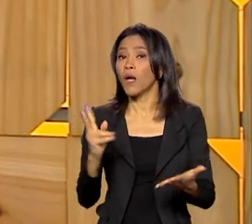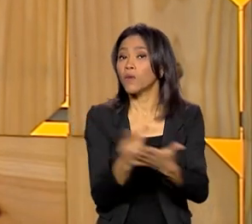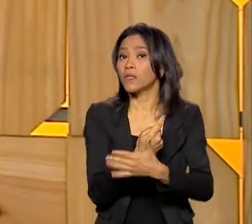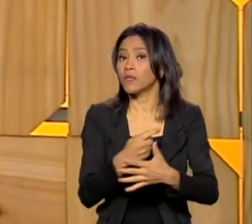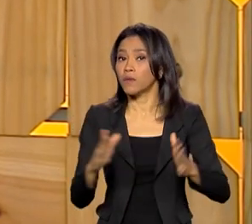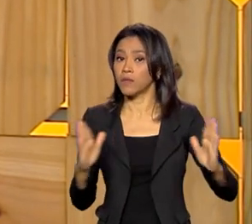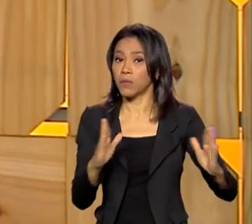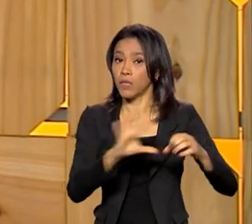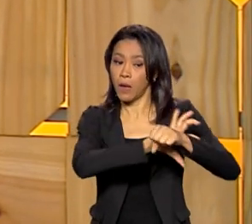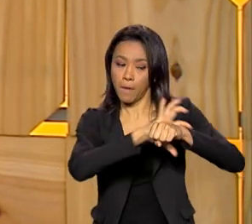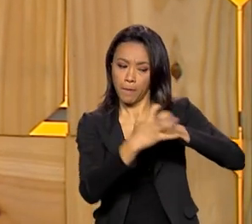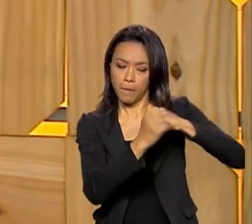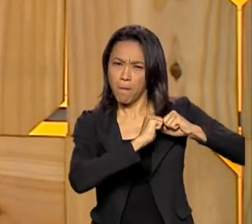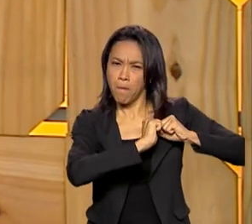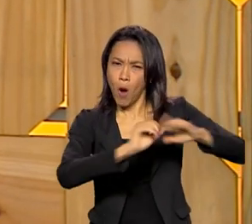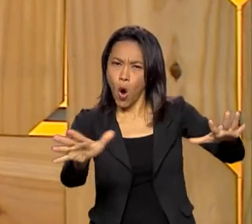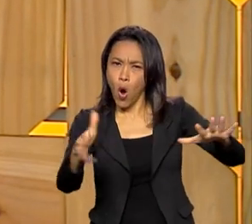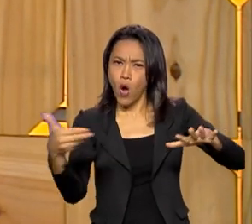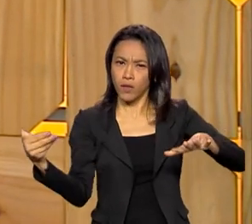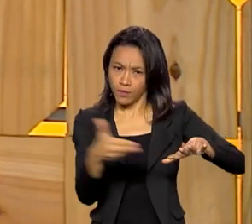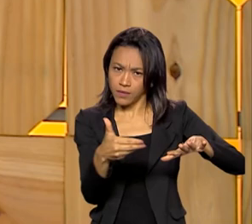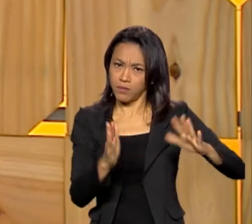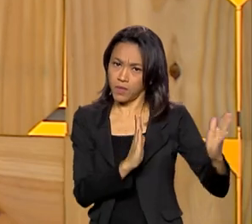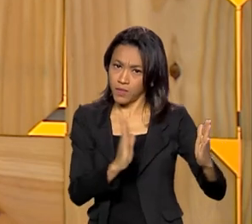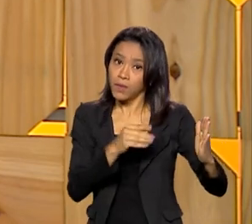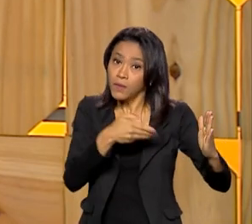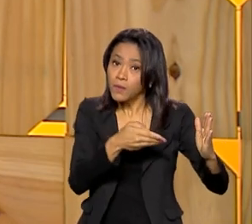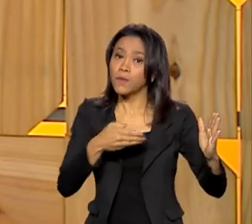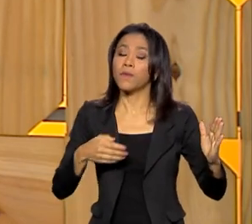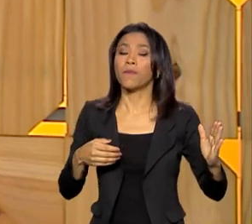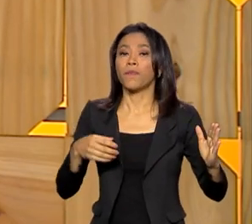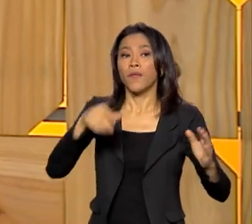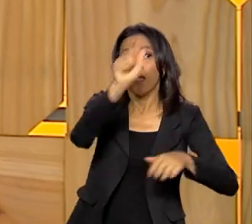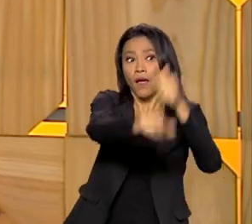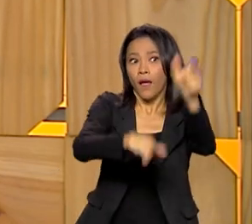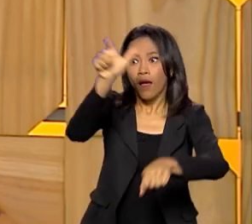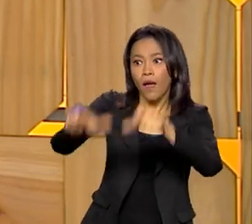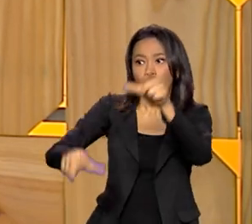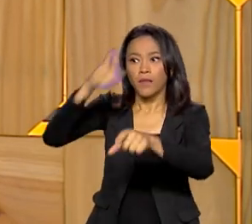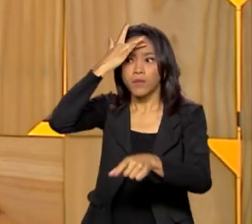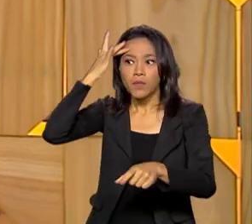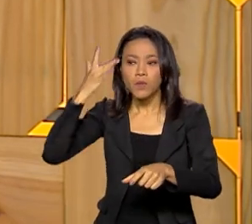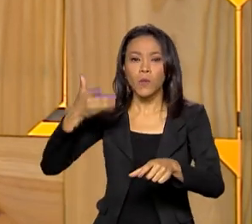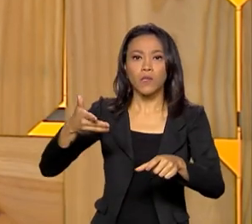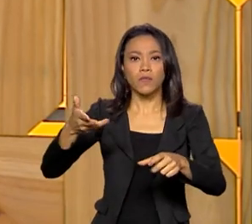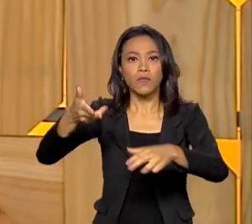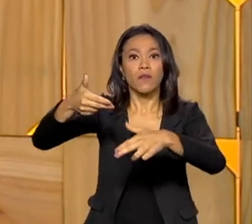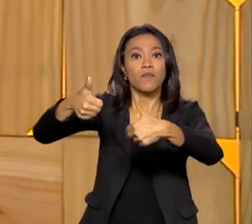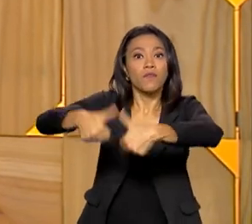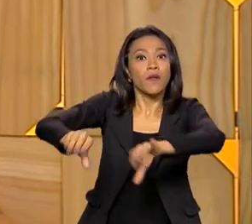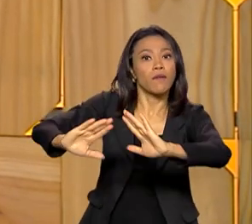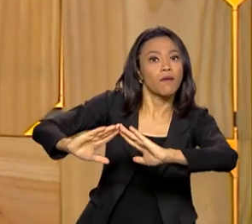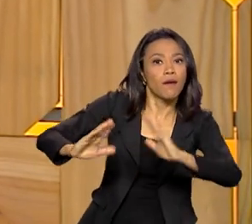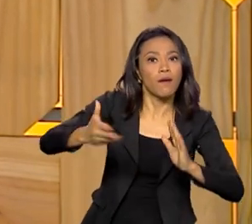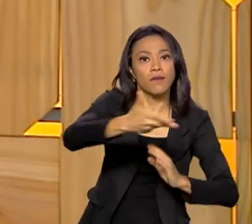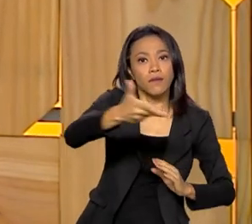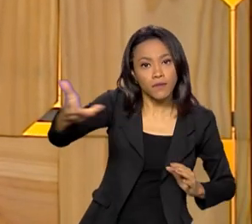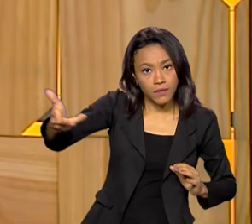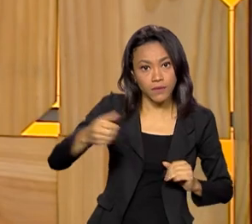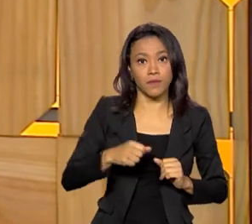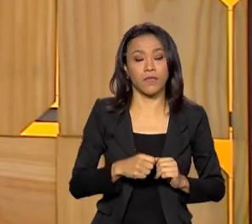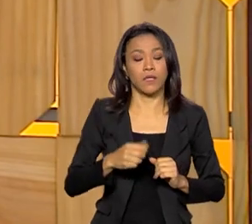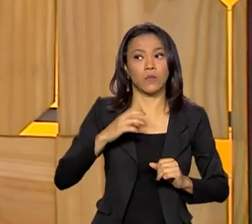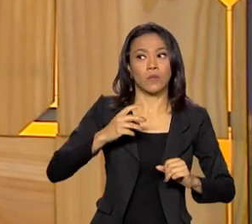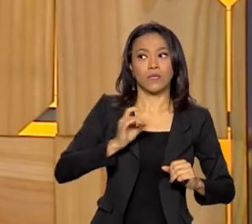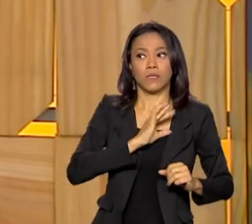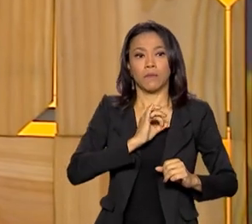que os consumidores, nossos clientes, ficaram mais assim, em casa, com receio